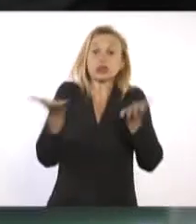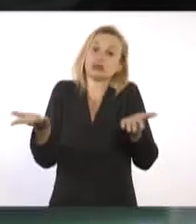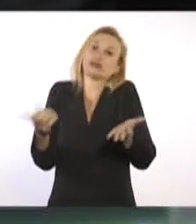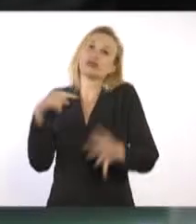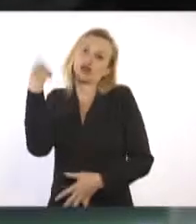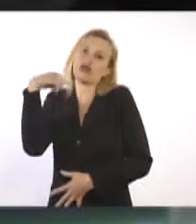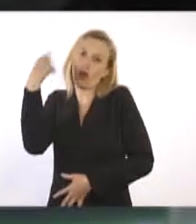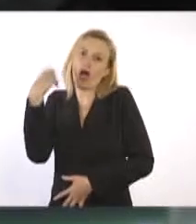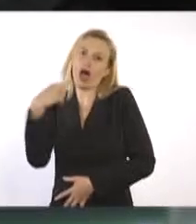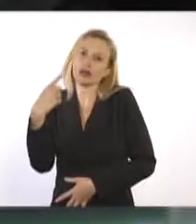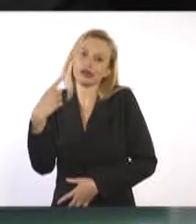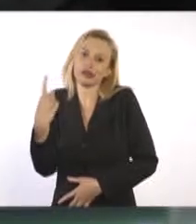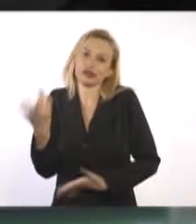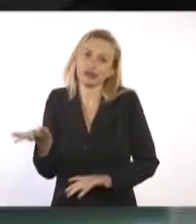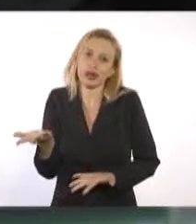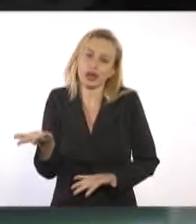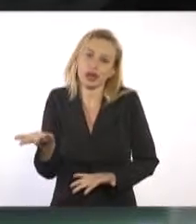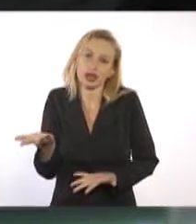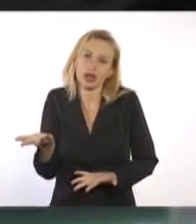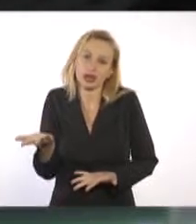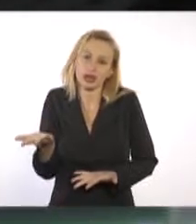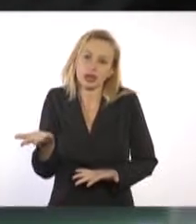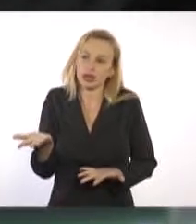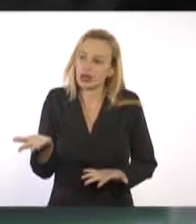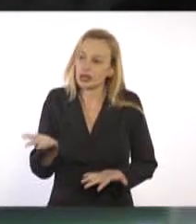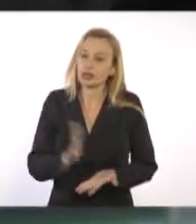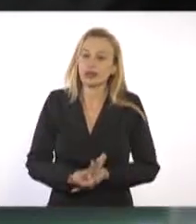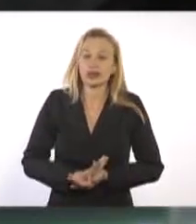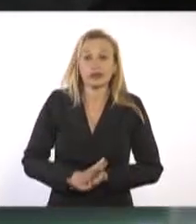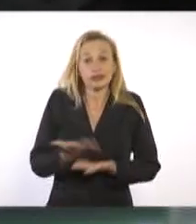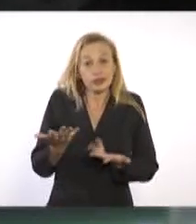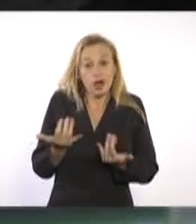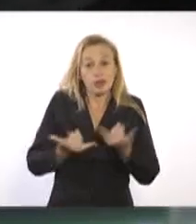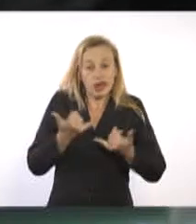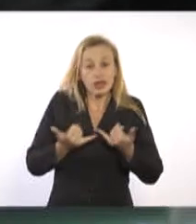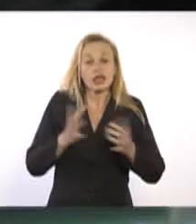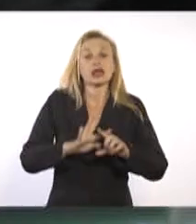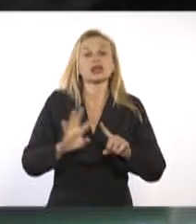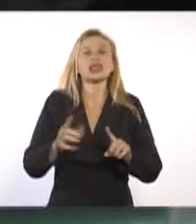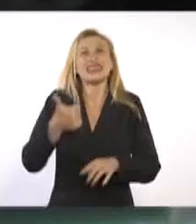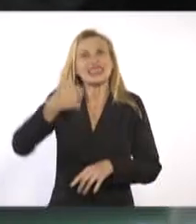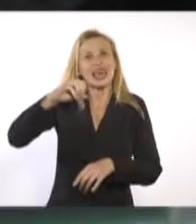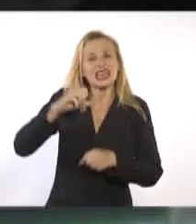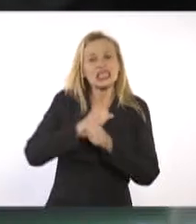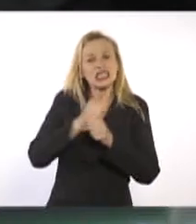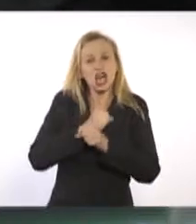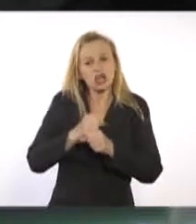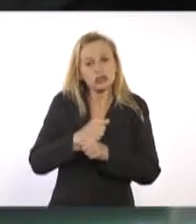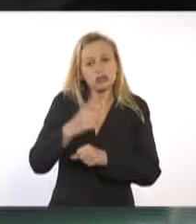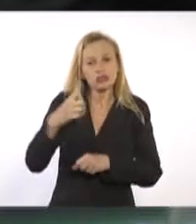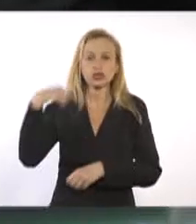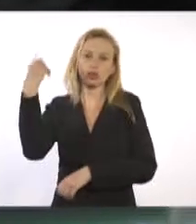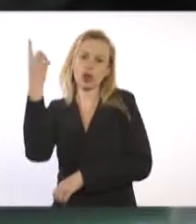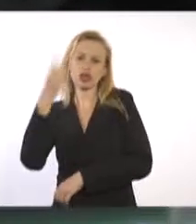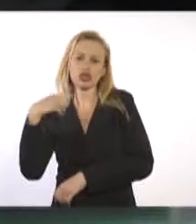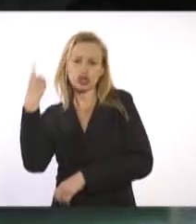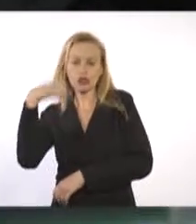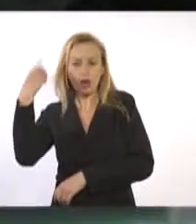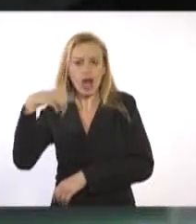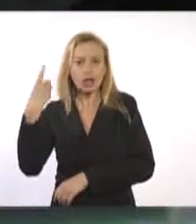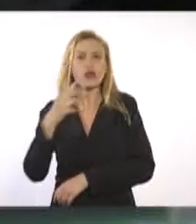como uma heresia. Nos meus quase 10 anos como advogado, eu vi juízes e desembargadores